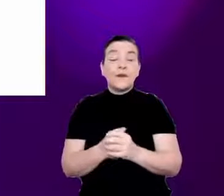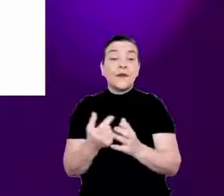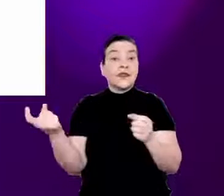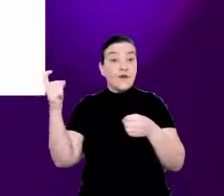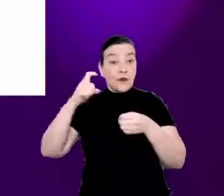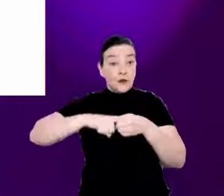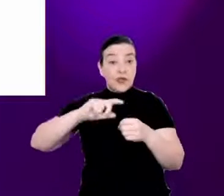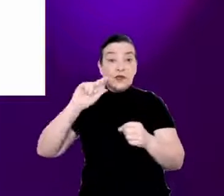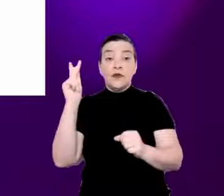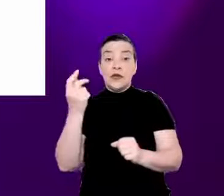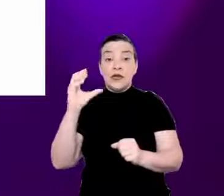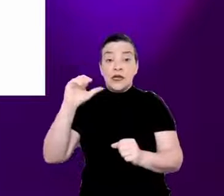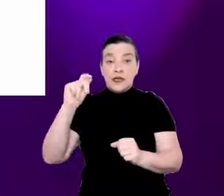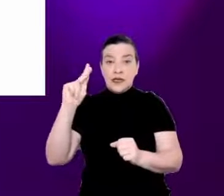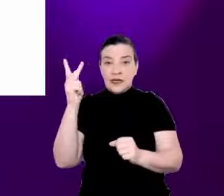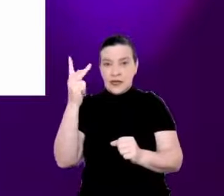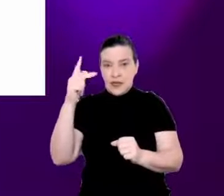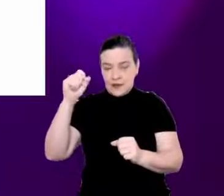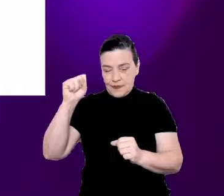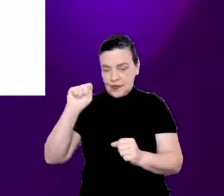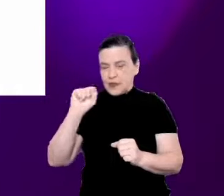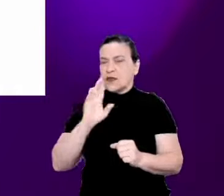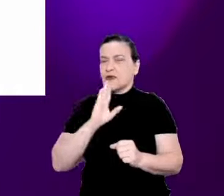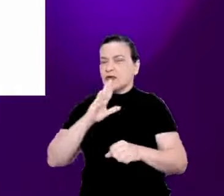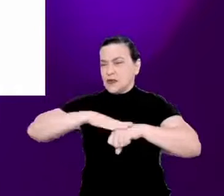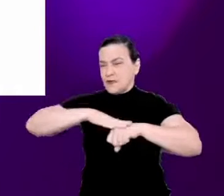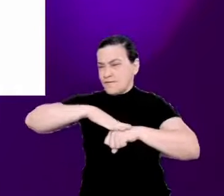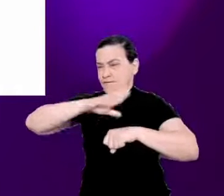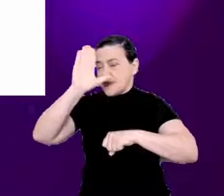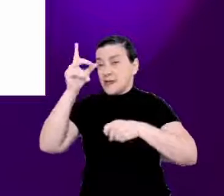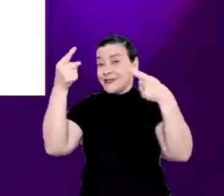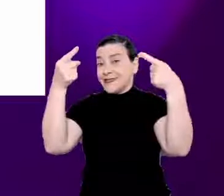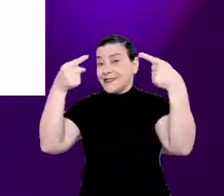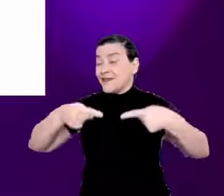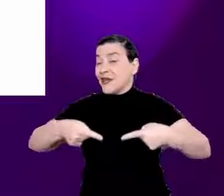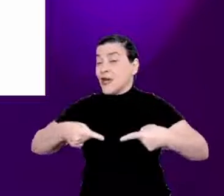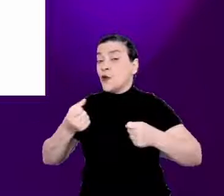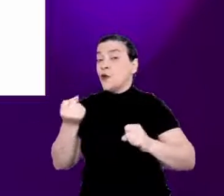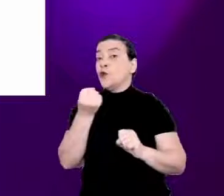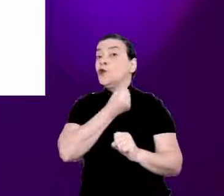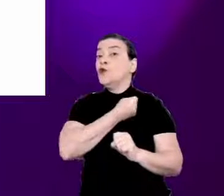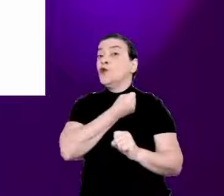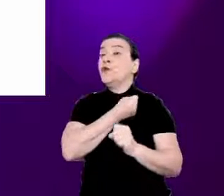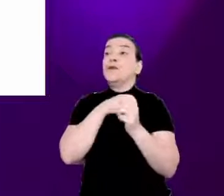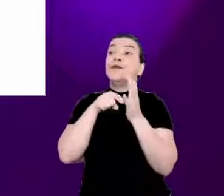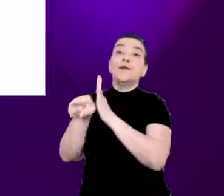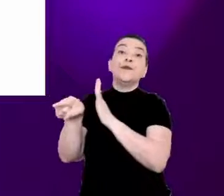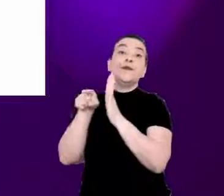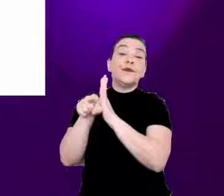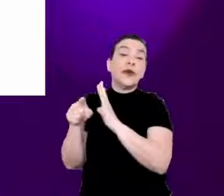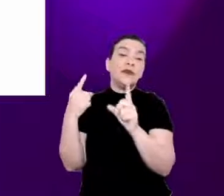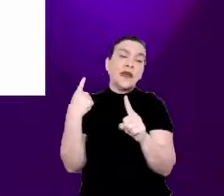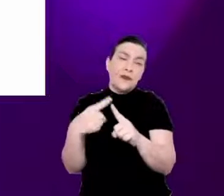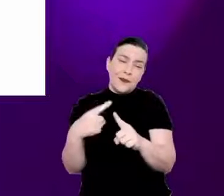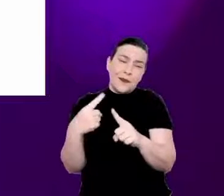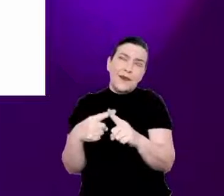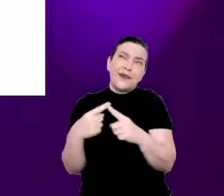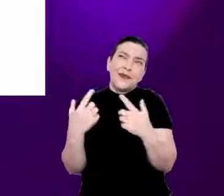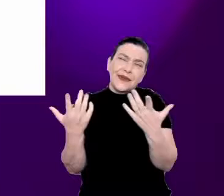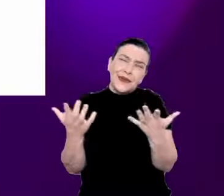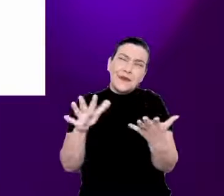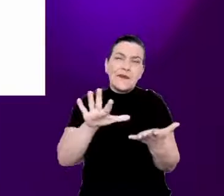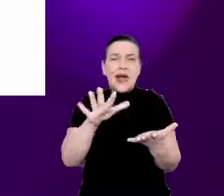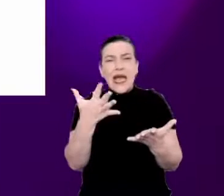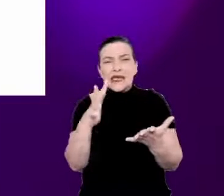para o AgeCaps, que é a mais conhecida, né, o desafio é o número de perguntas, porque aqui a gente tem mais ou